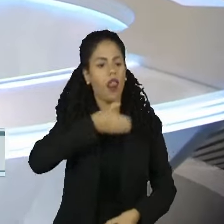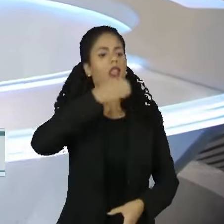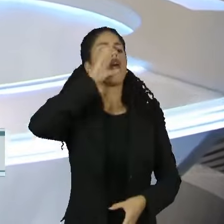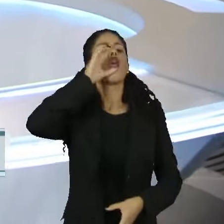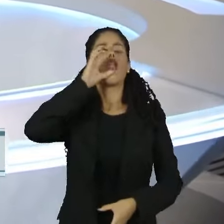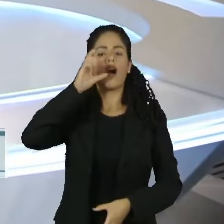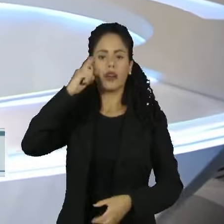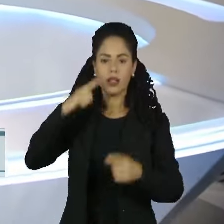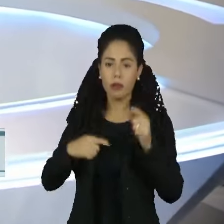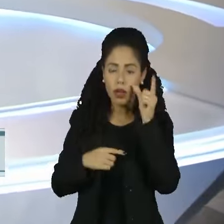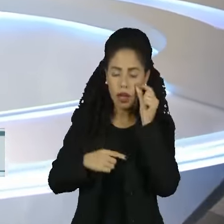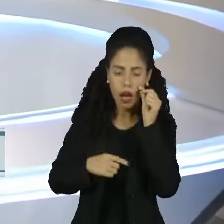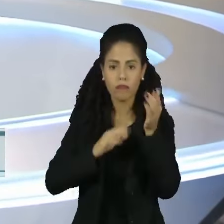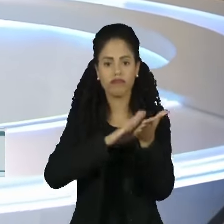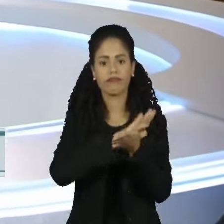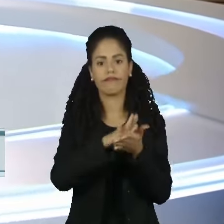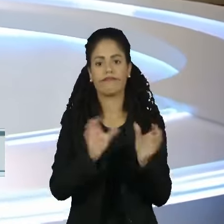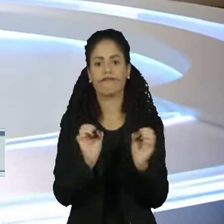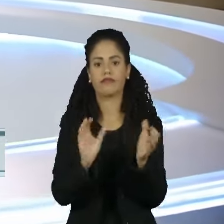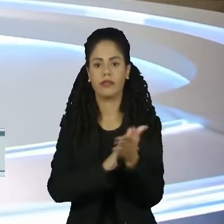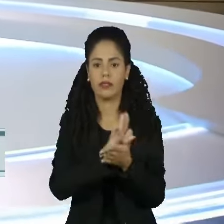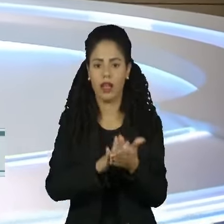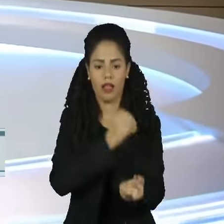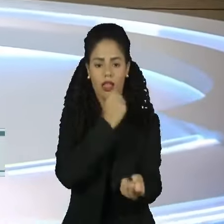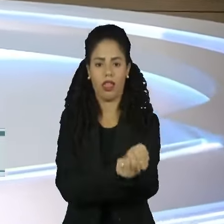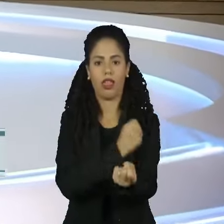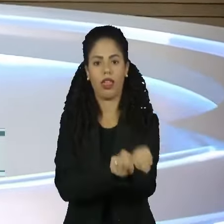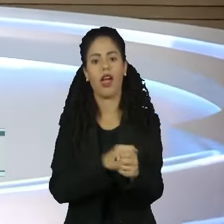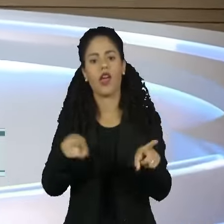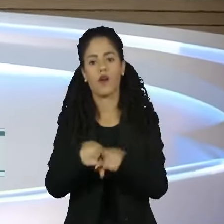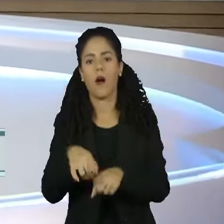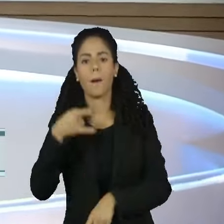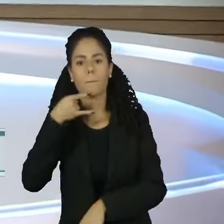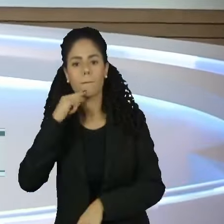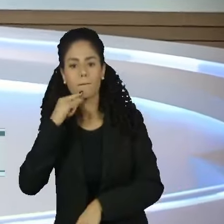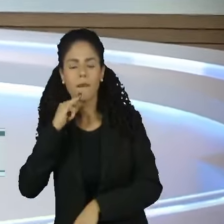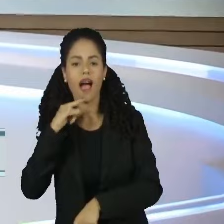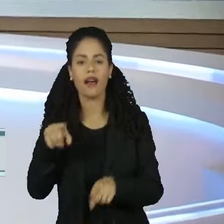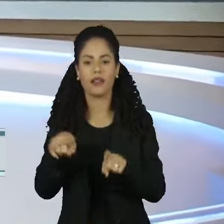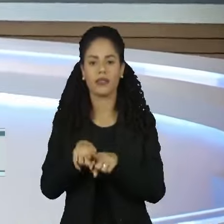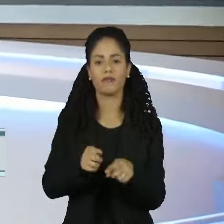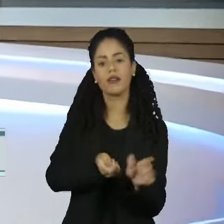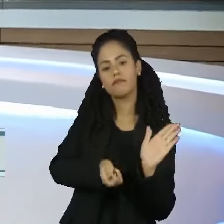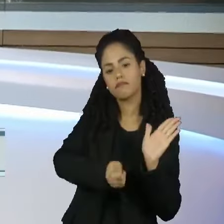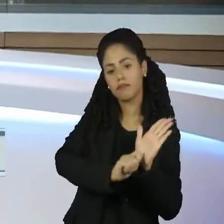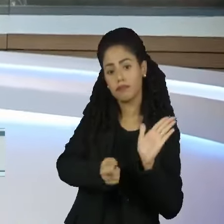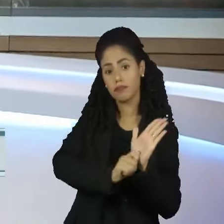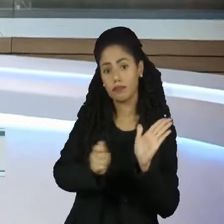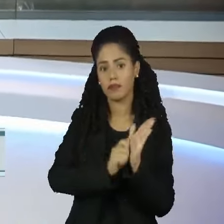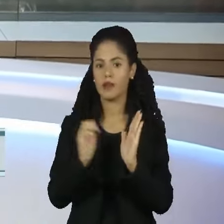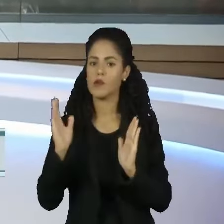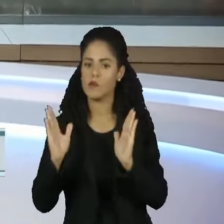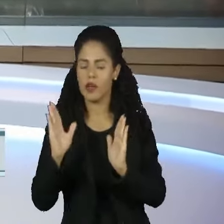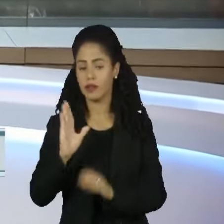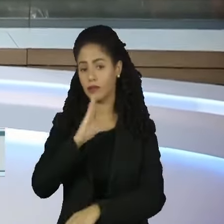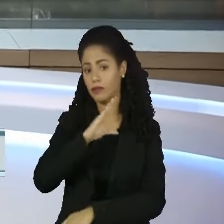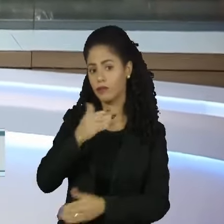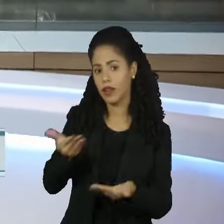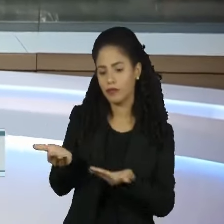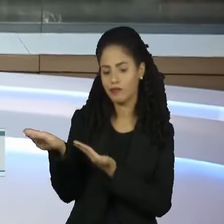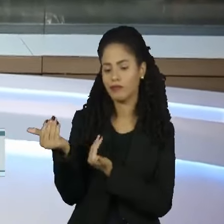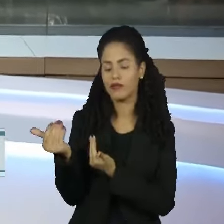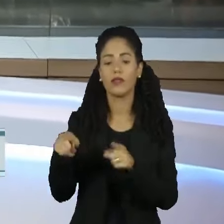a insônia e com a dependência de álcool e outras drogas, principalmente entre os jovens. Sobre isso, eu conversei